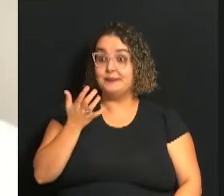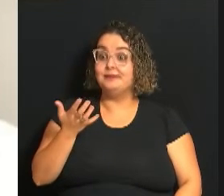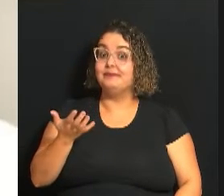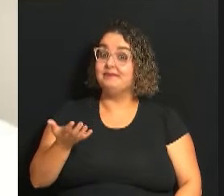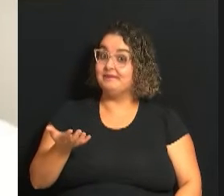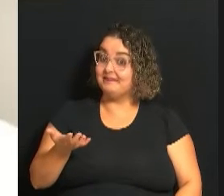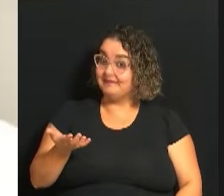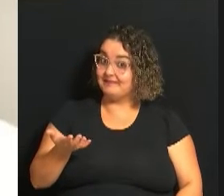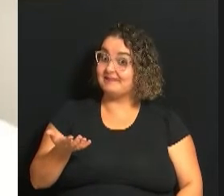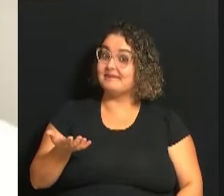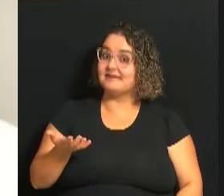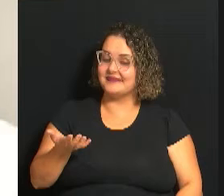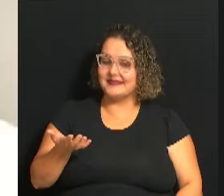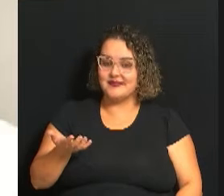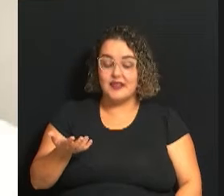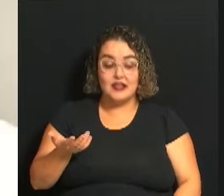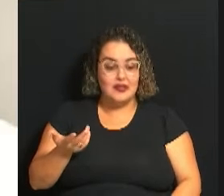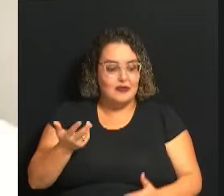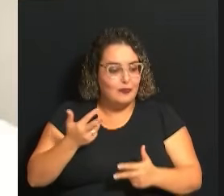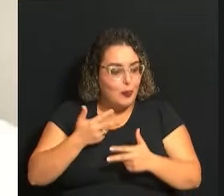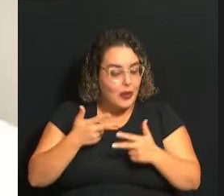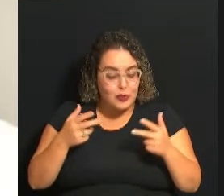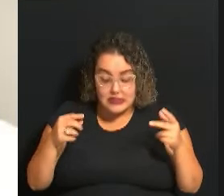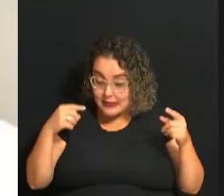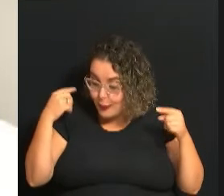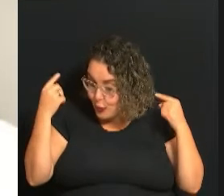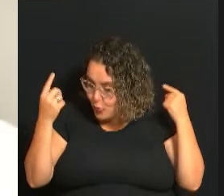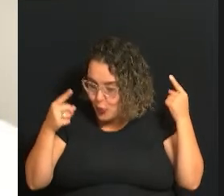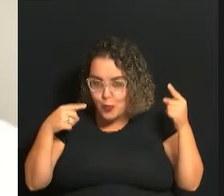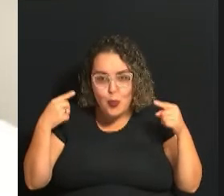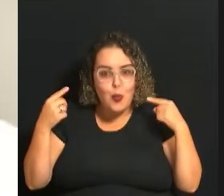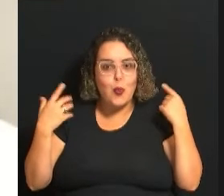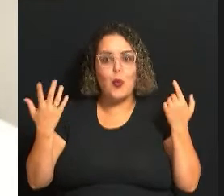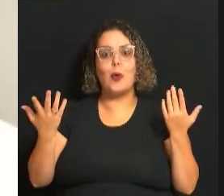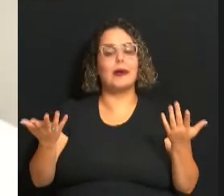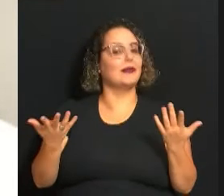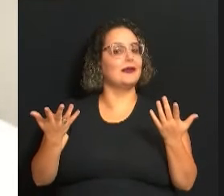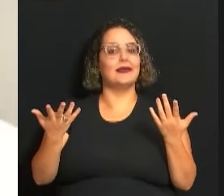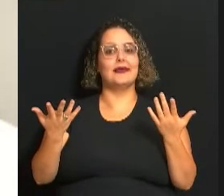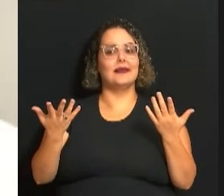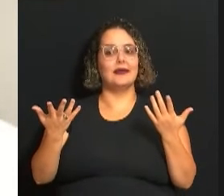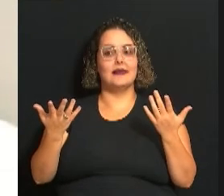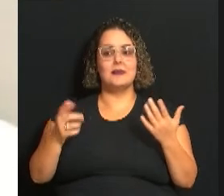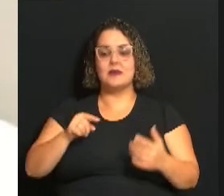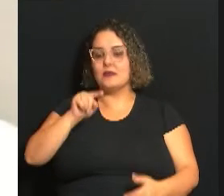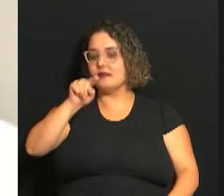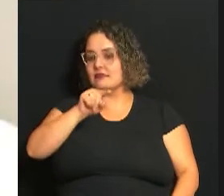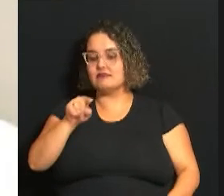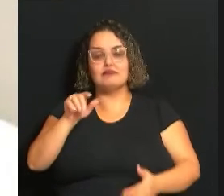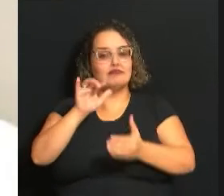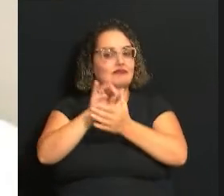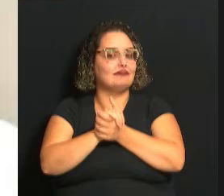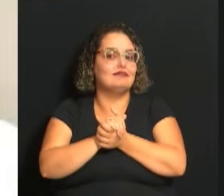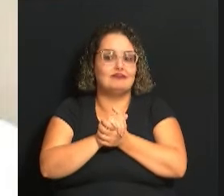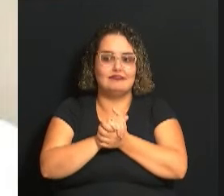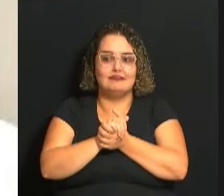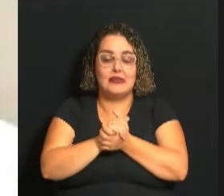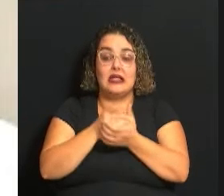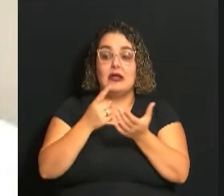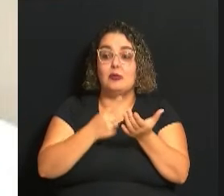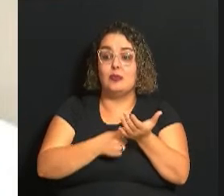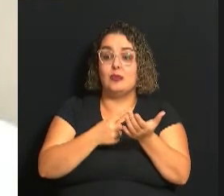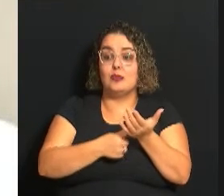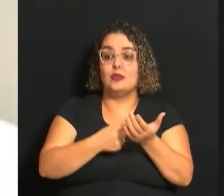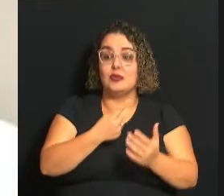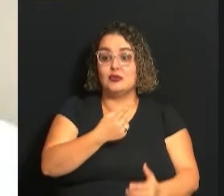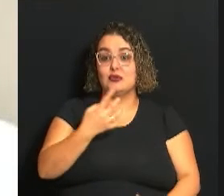Olha, foi uma coisa tão doida, né? Porque eu tive que cancelar meu casamento. Meu casamento estava marcado no dia 14